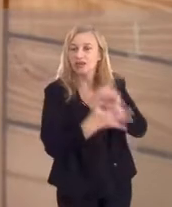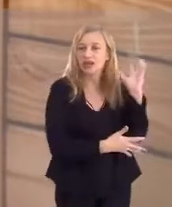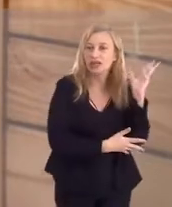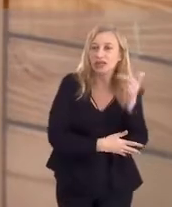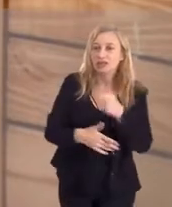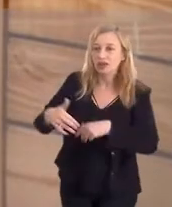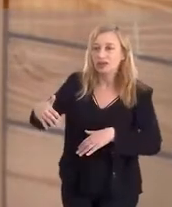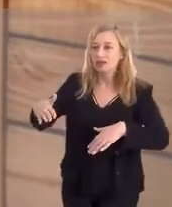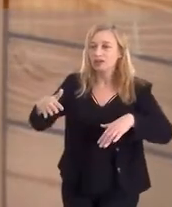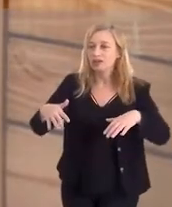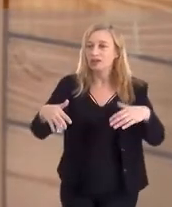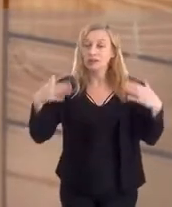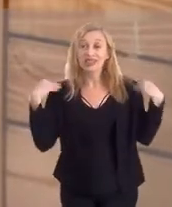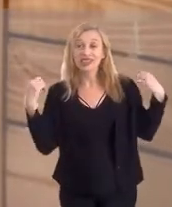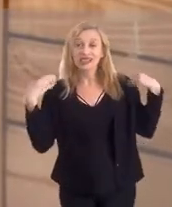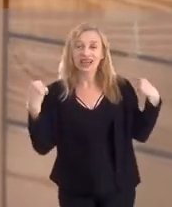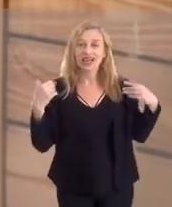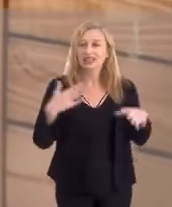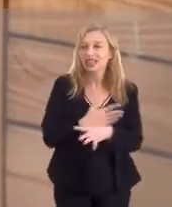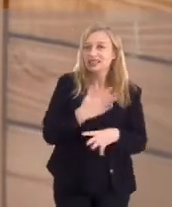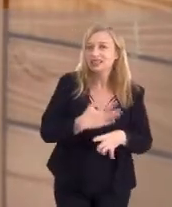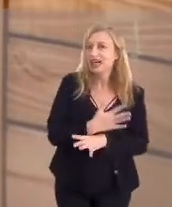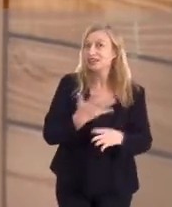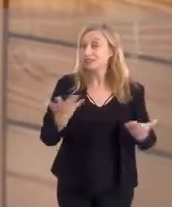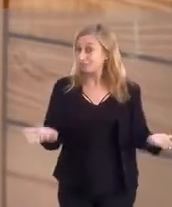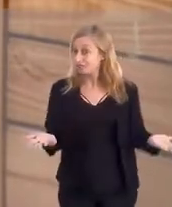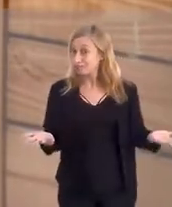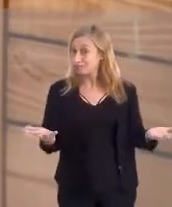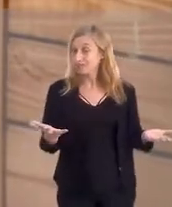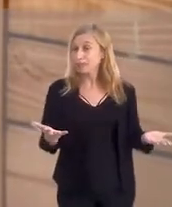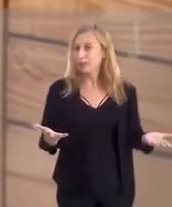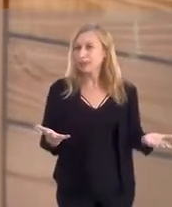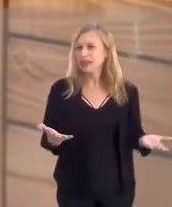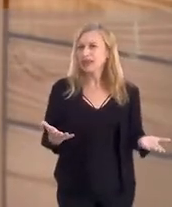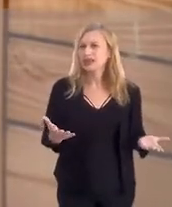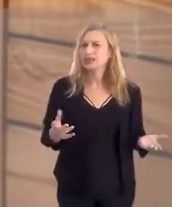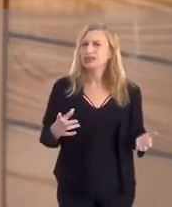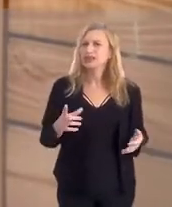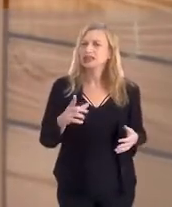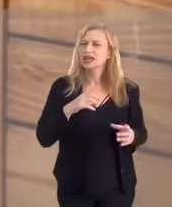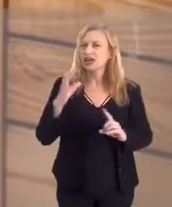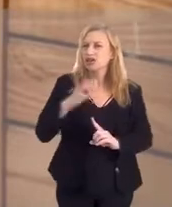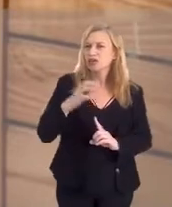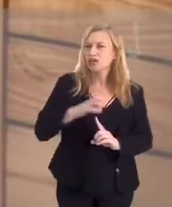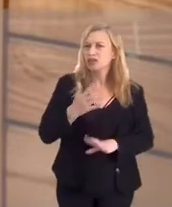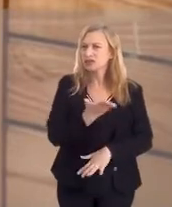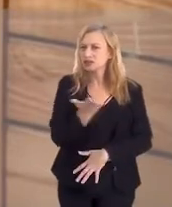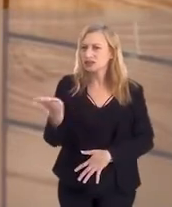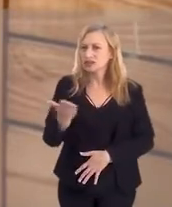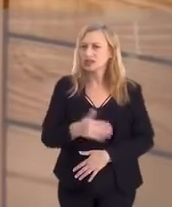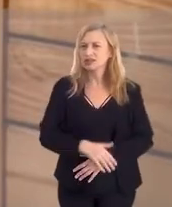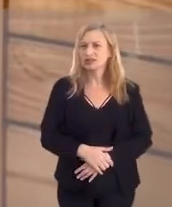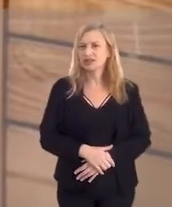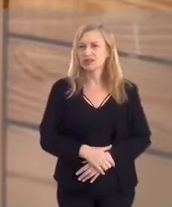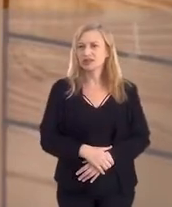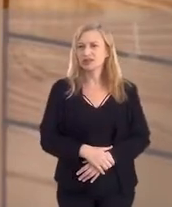floresta e vieram passear na cidade. Ou seja, isso tem influência de